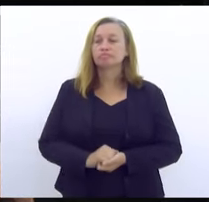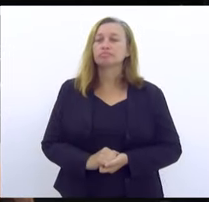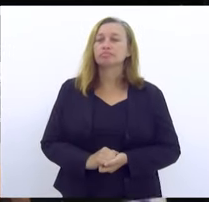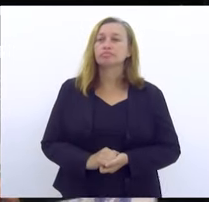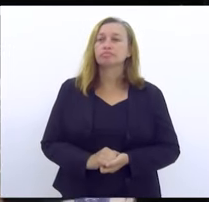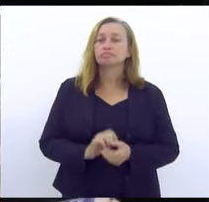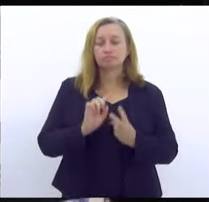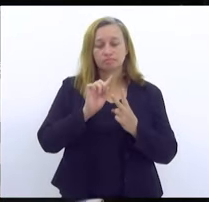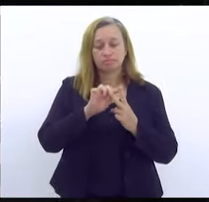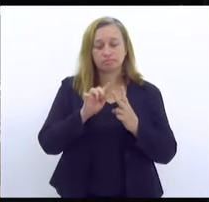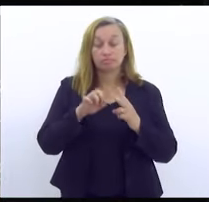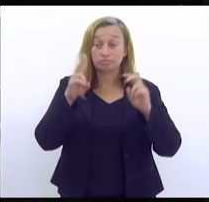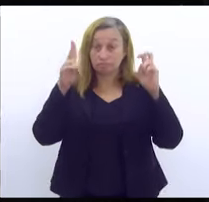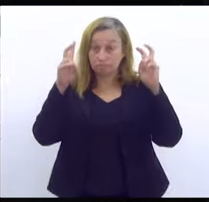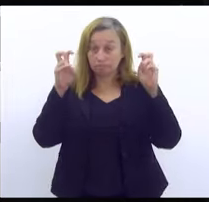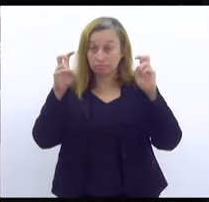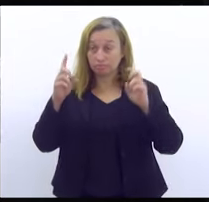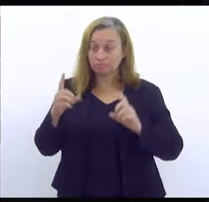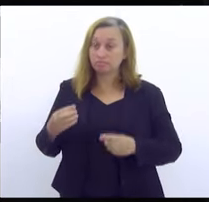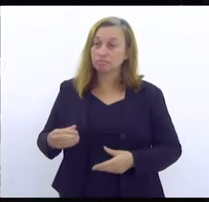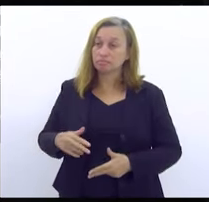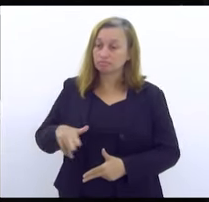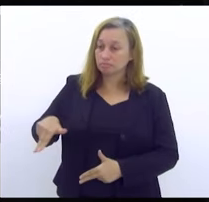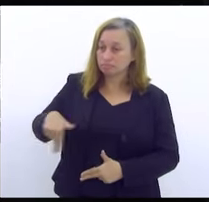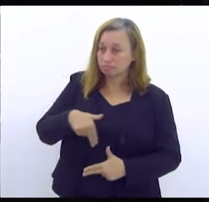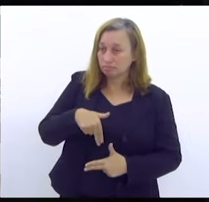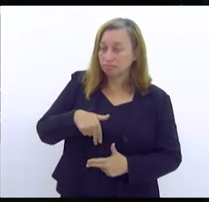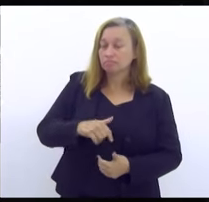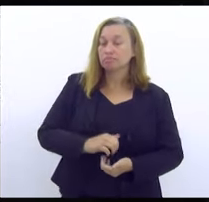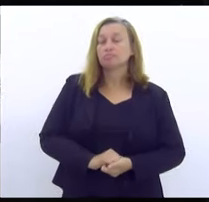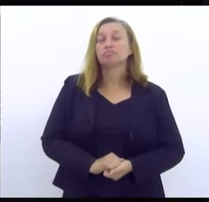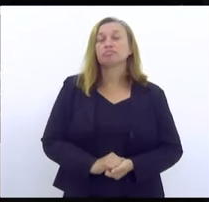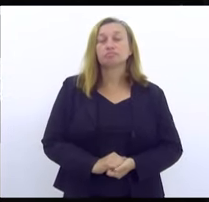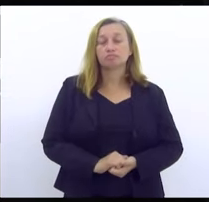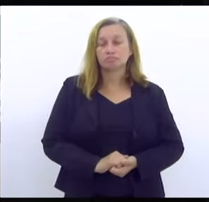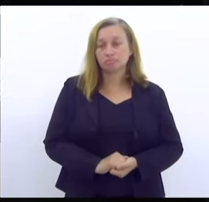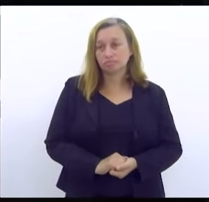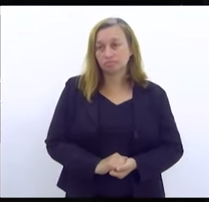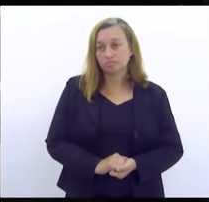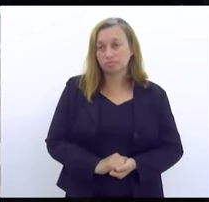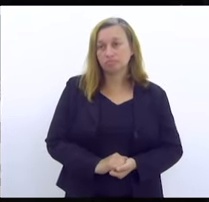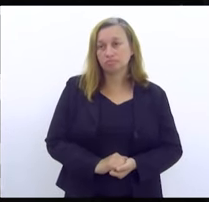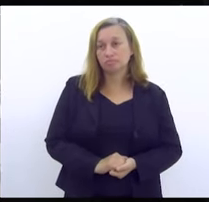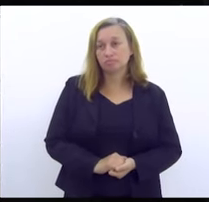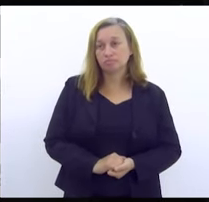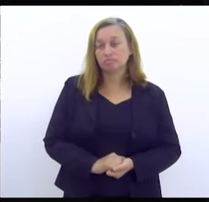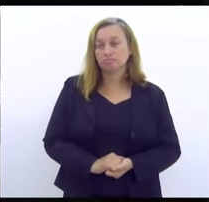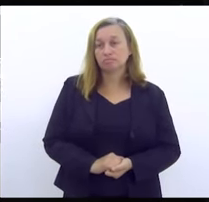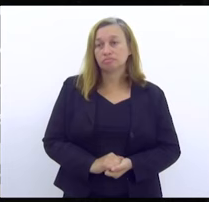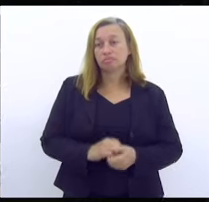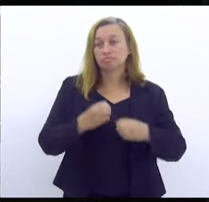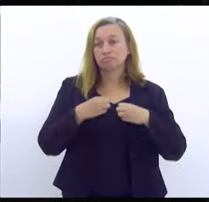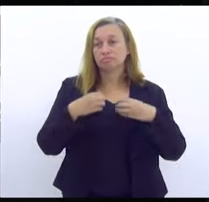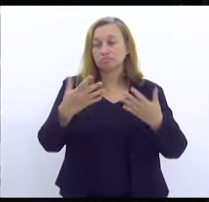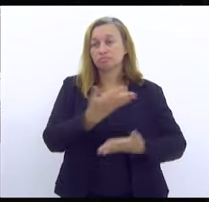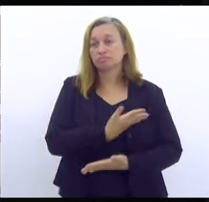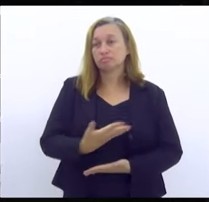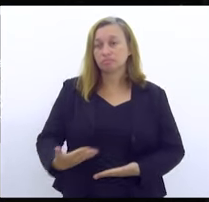dois temas que me trazem a essa tribuna. O tema hoje da audiência pública